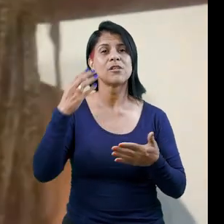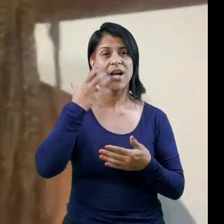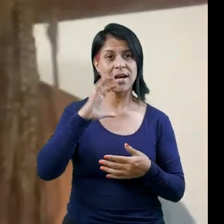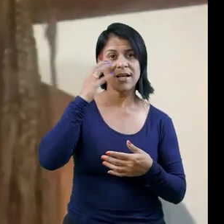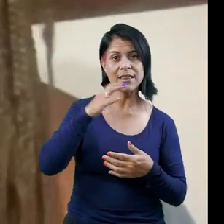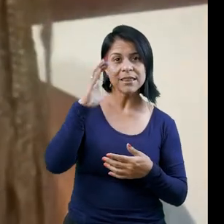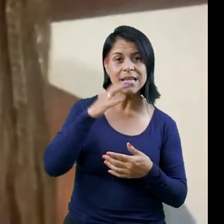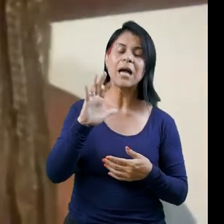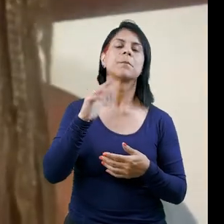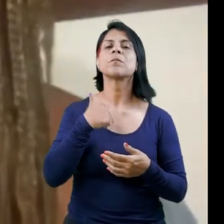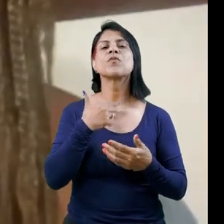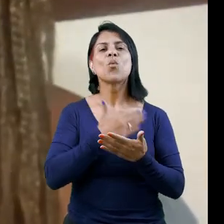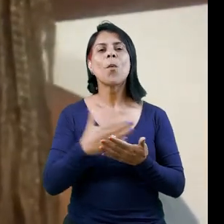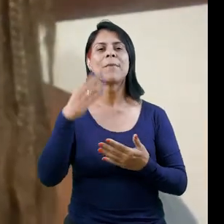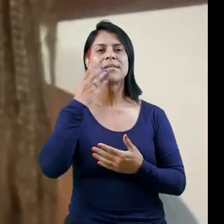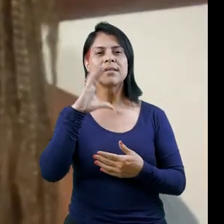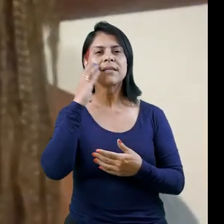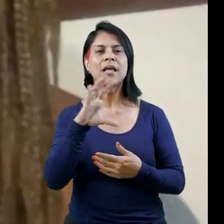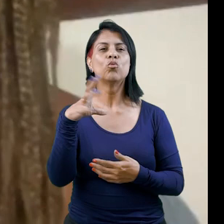de uma forma muito